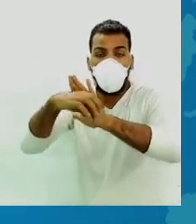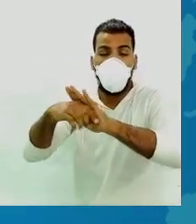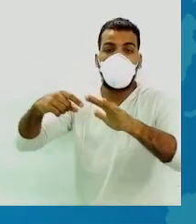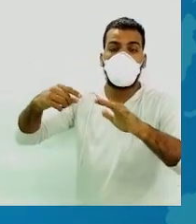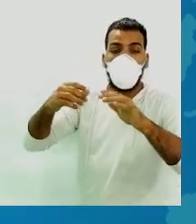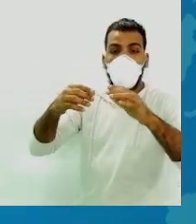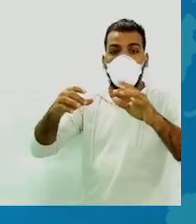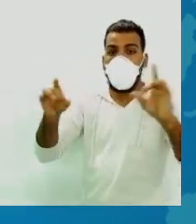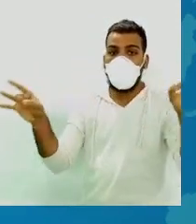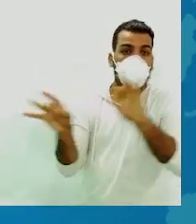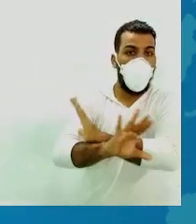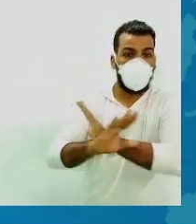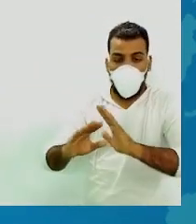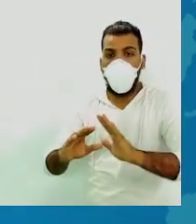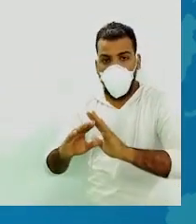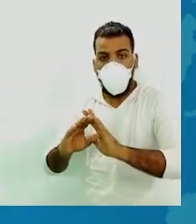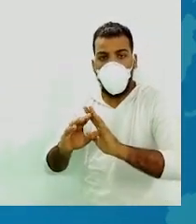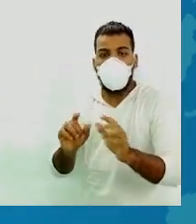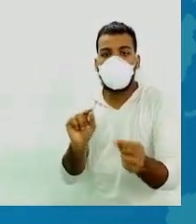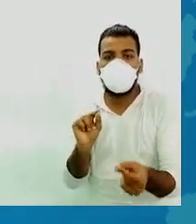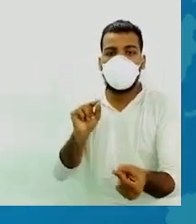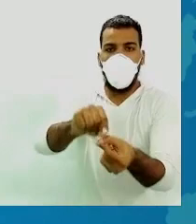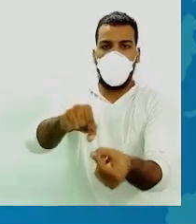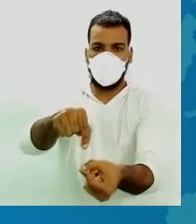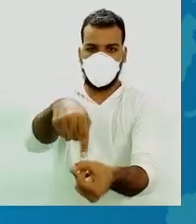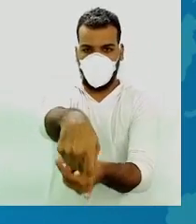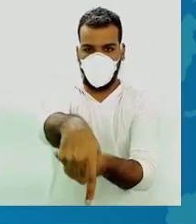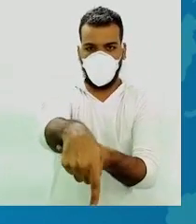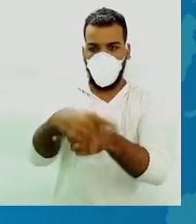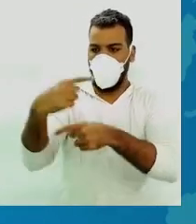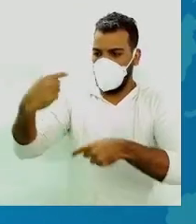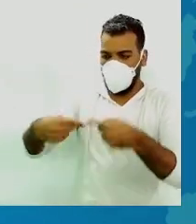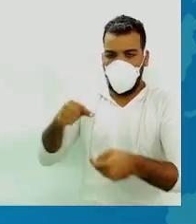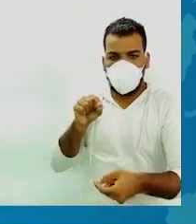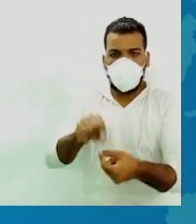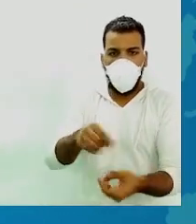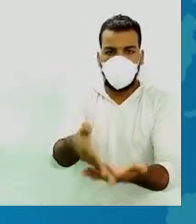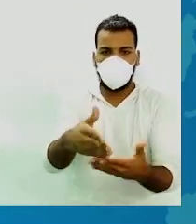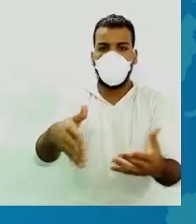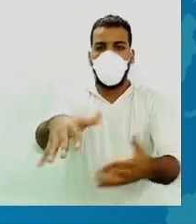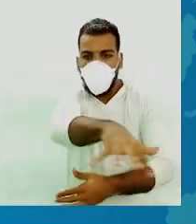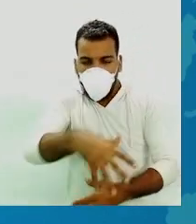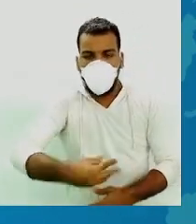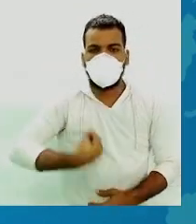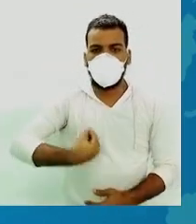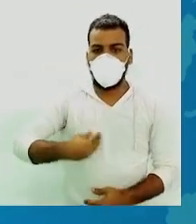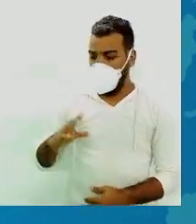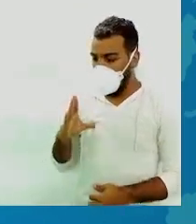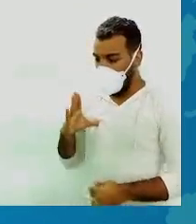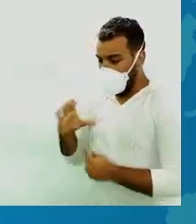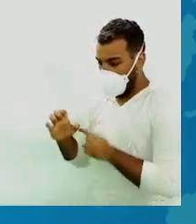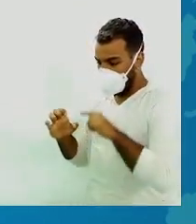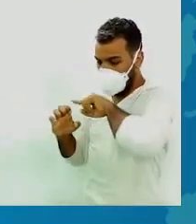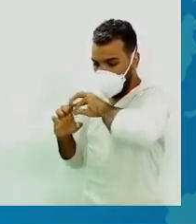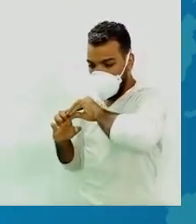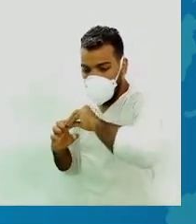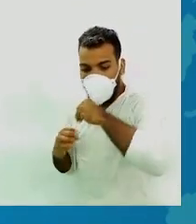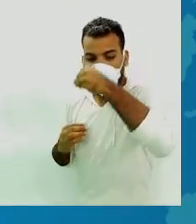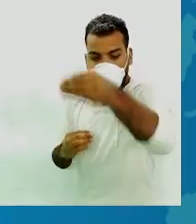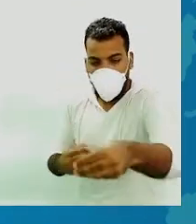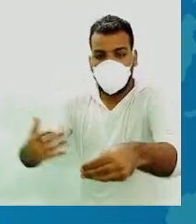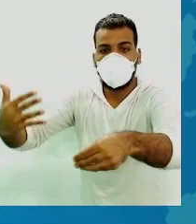mais pleno, aplicado ou trazido para o contexto da sociedade, da polis, da